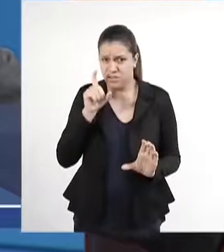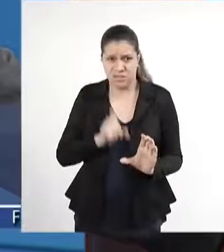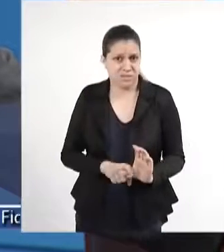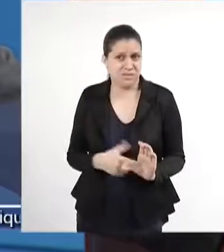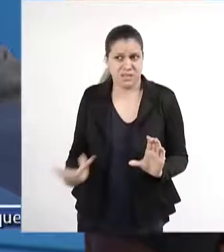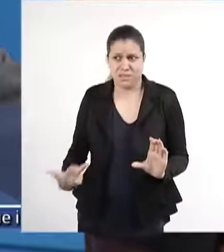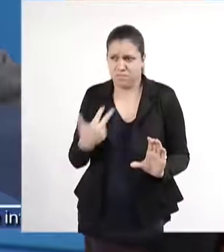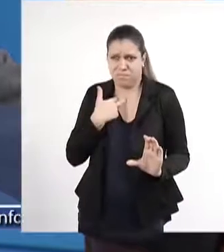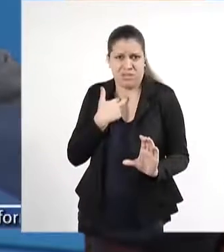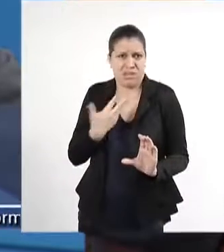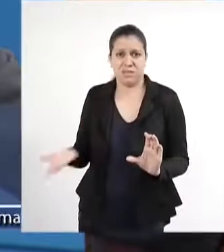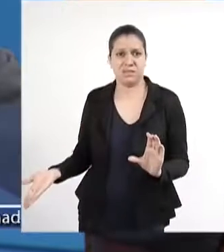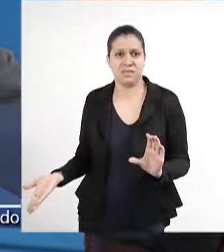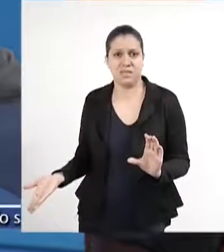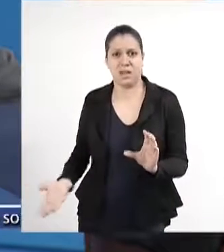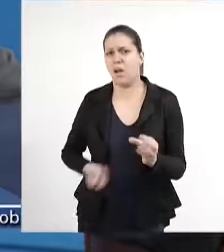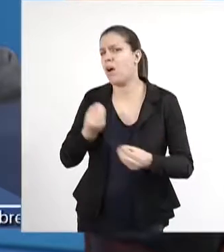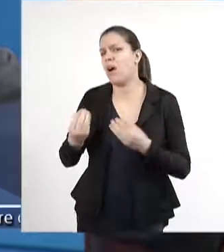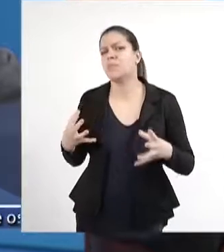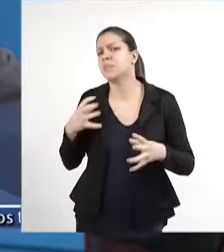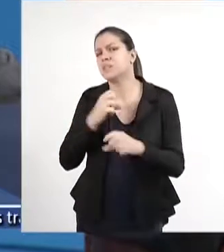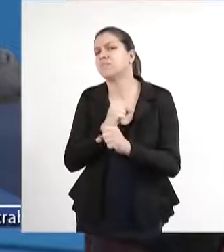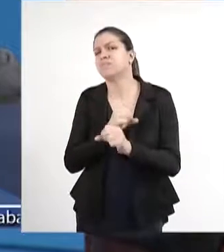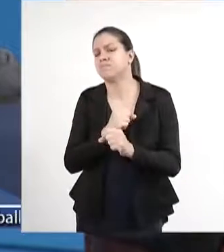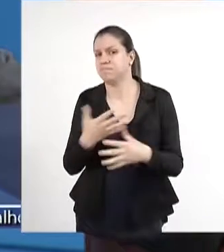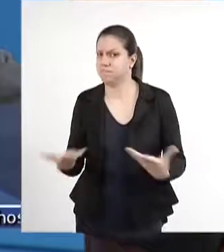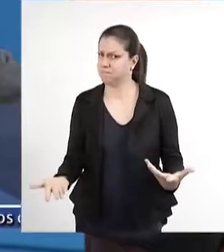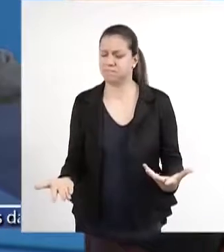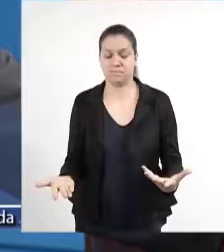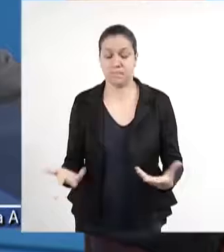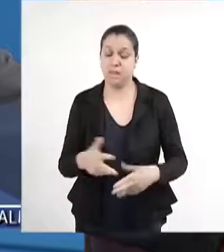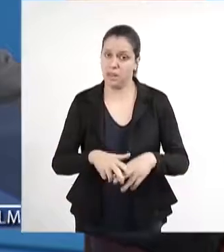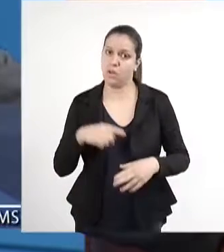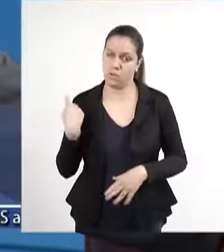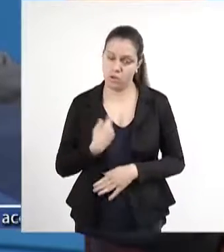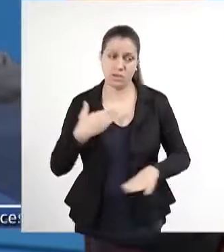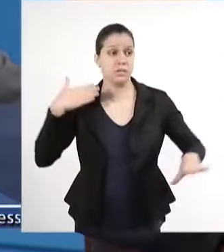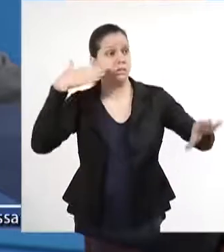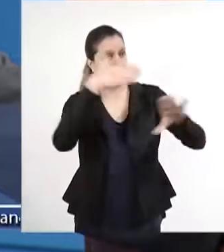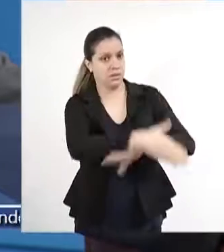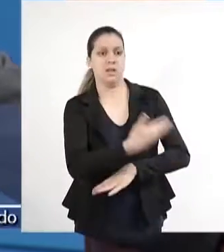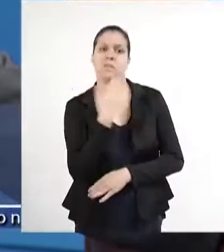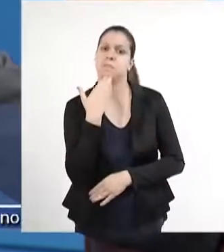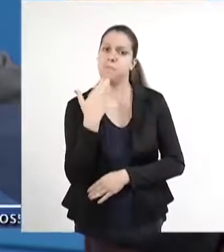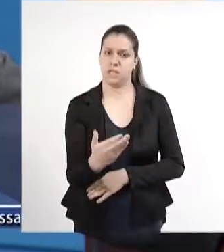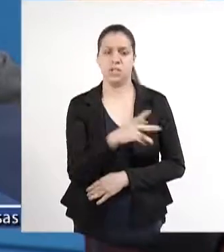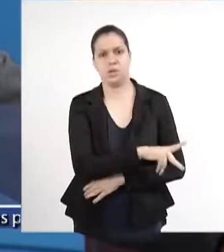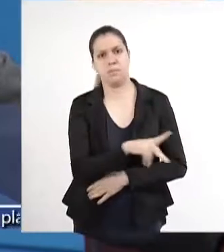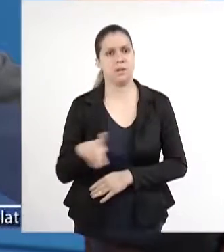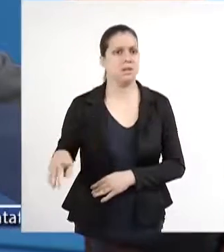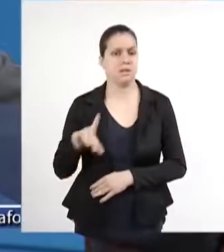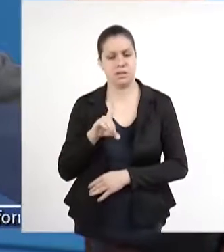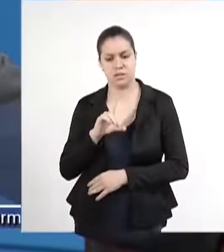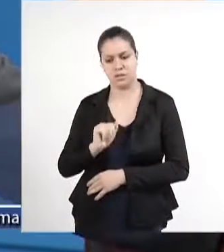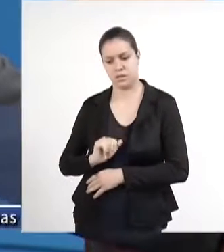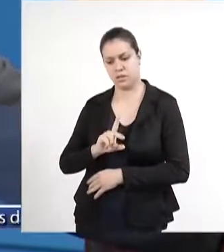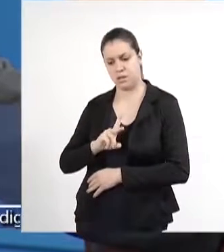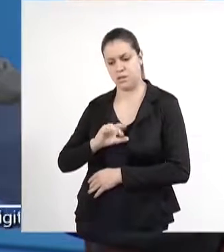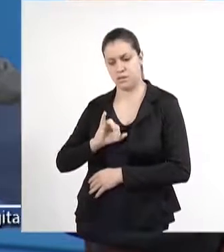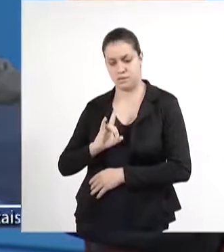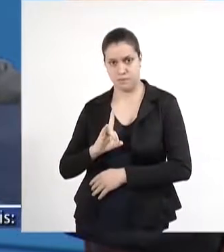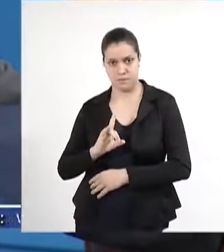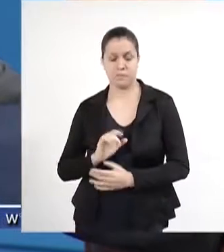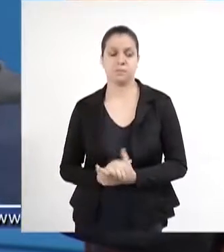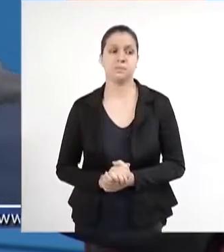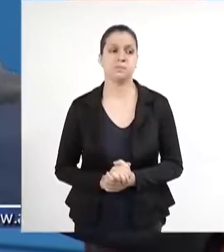existir. Como é que vai fazer esse encontro de contas? Então, nós fomos lá para pedir para o presidente Davi Alcolumbre, e aí